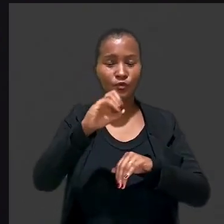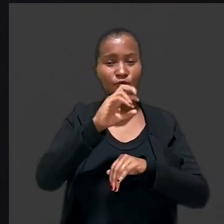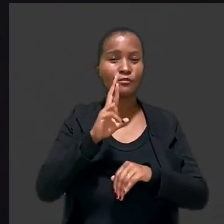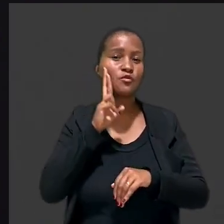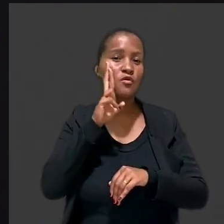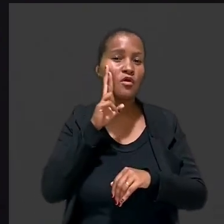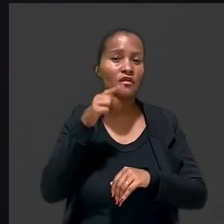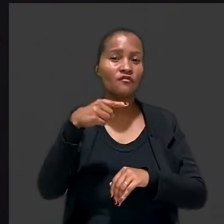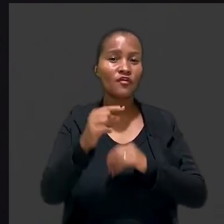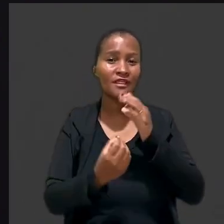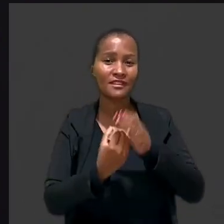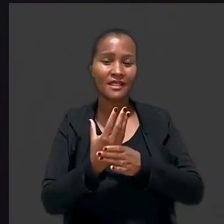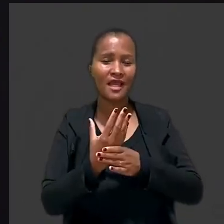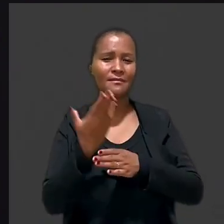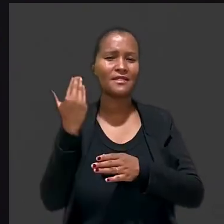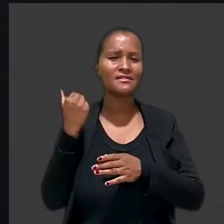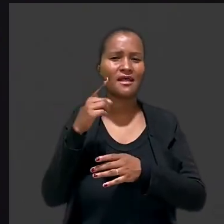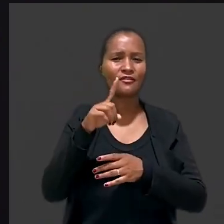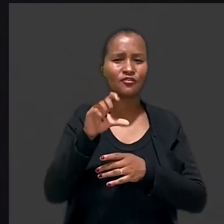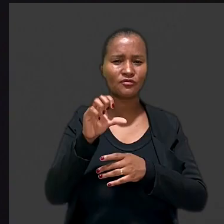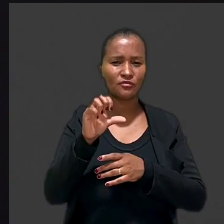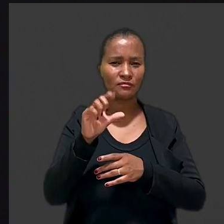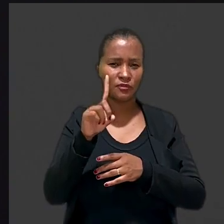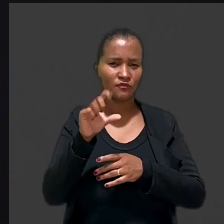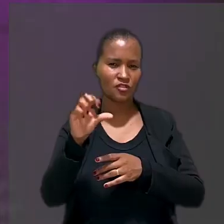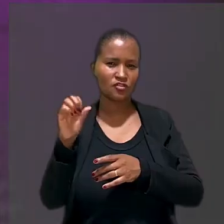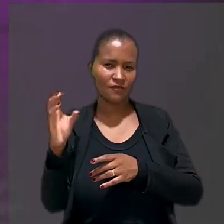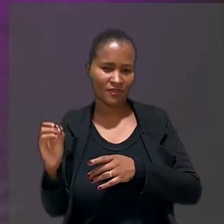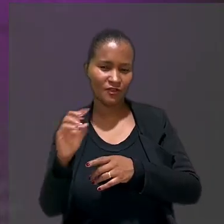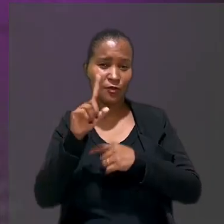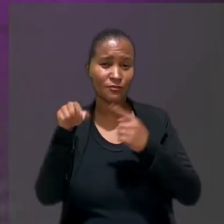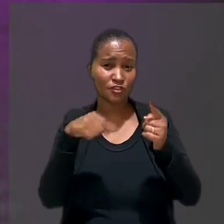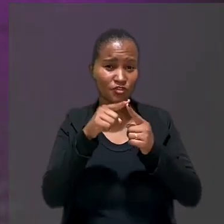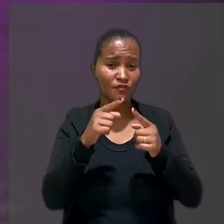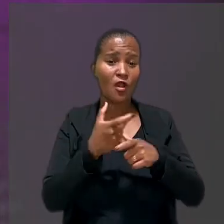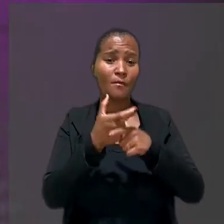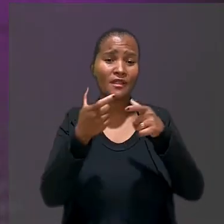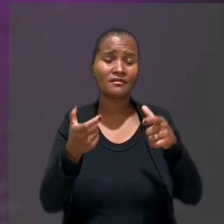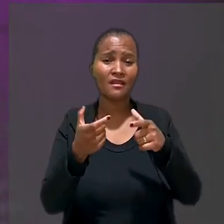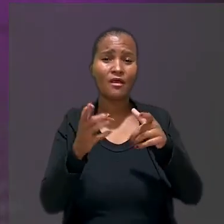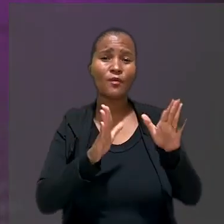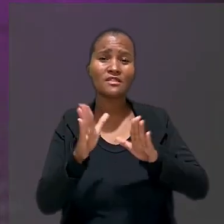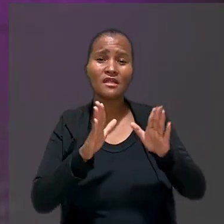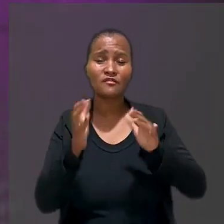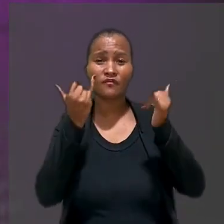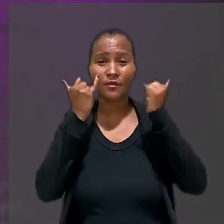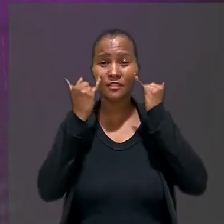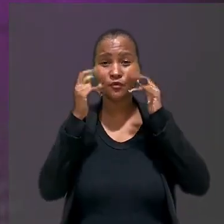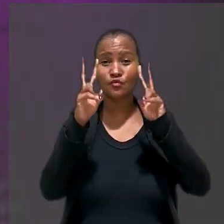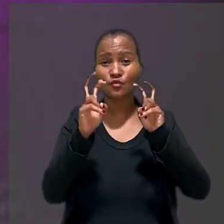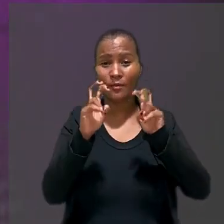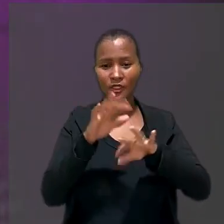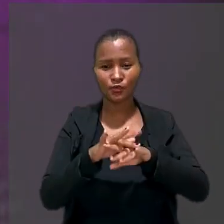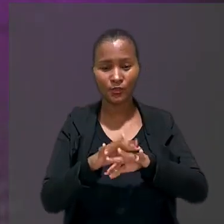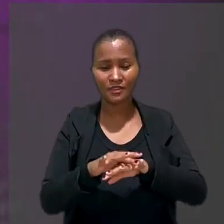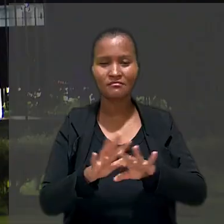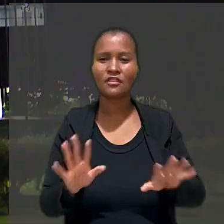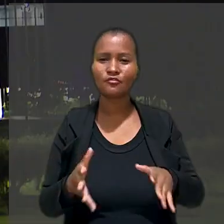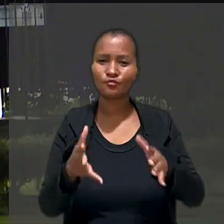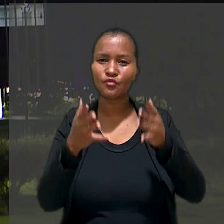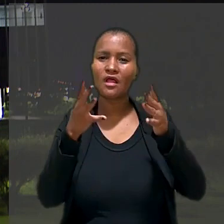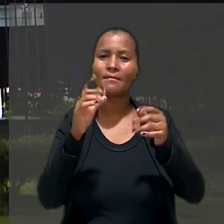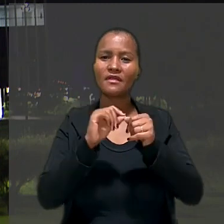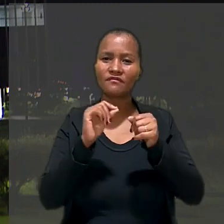criada na década de 90 e tem como objetivo aumentar o acesso à informação sobre a doença e estimular